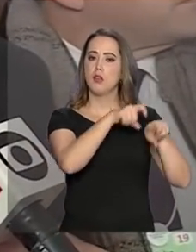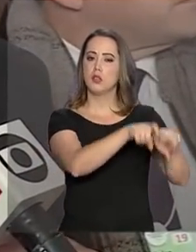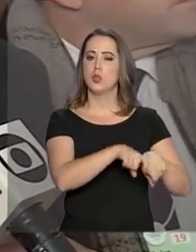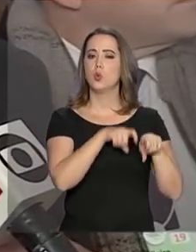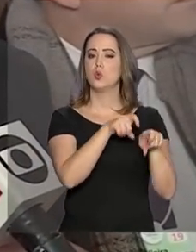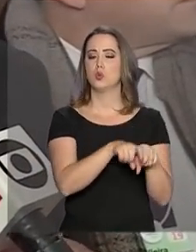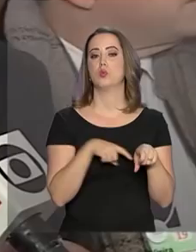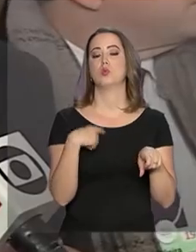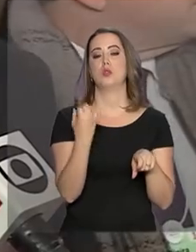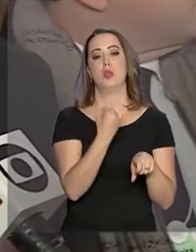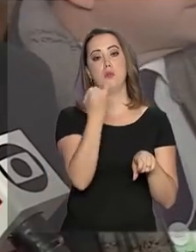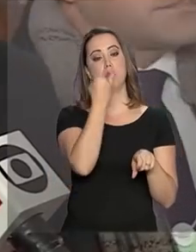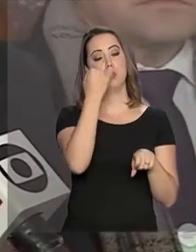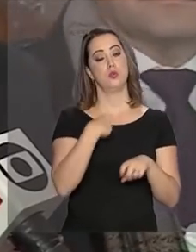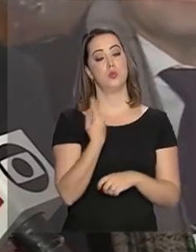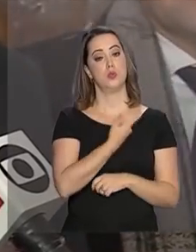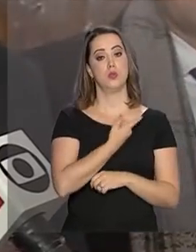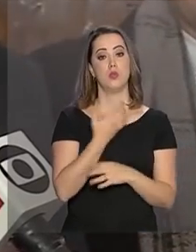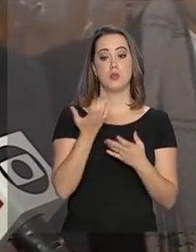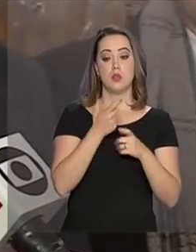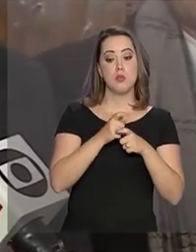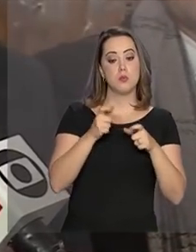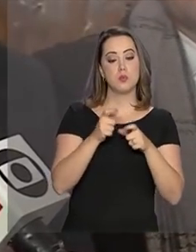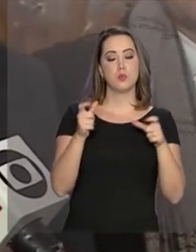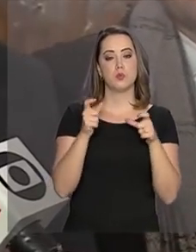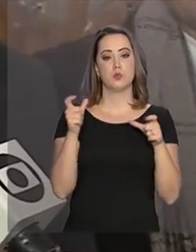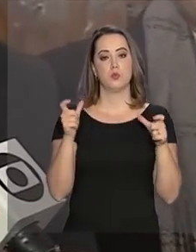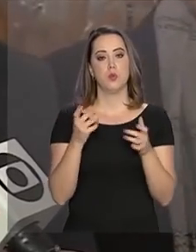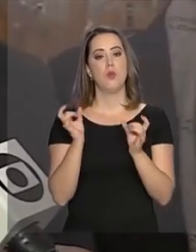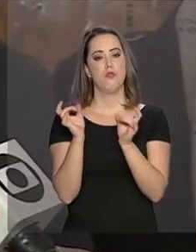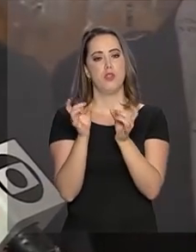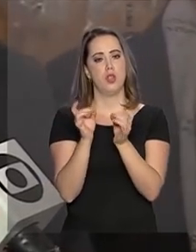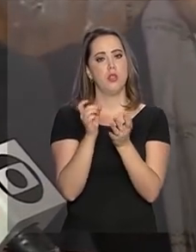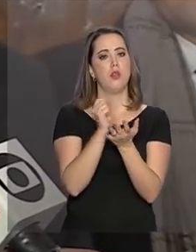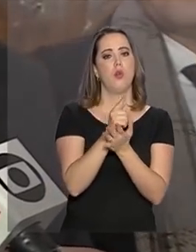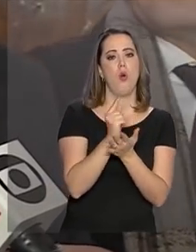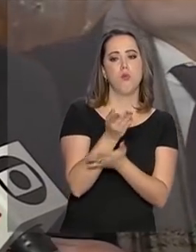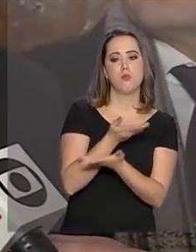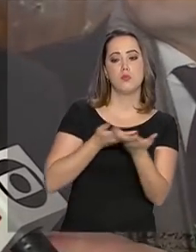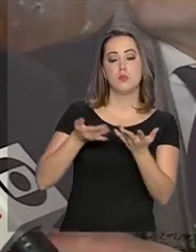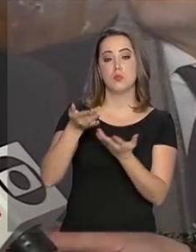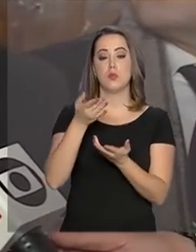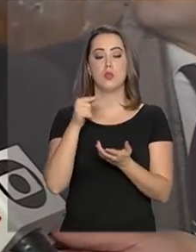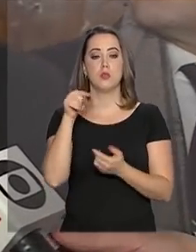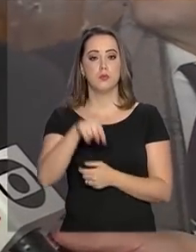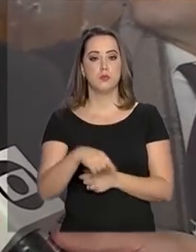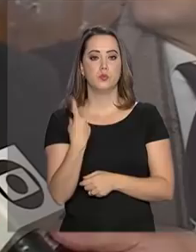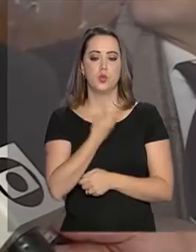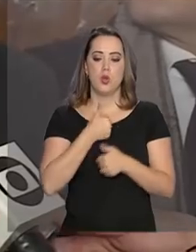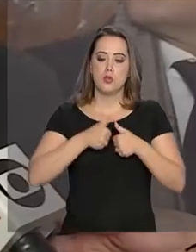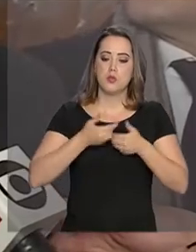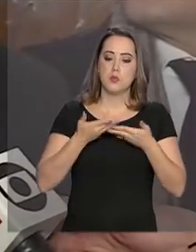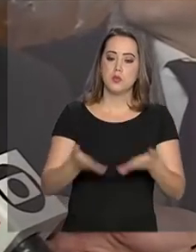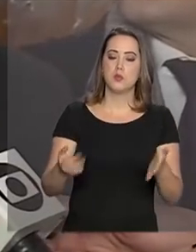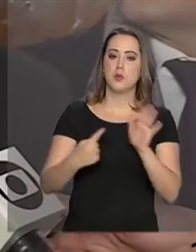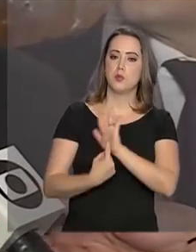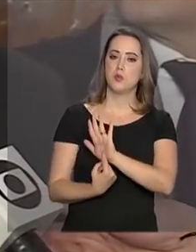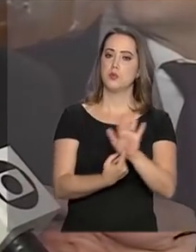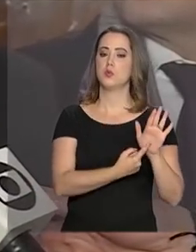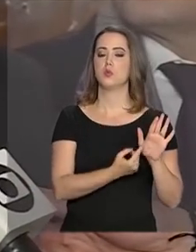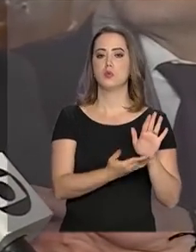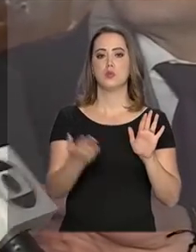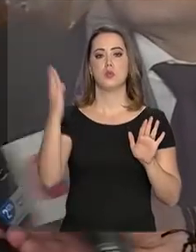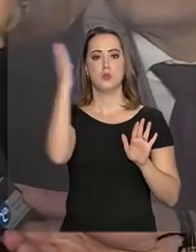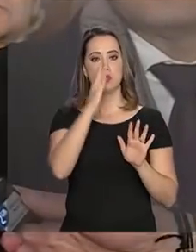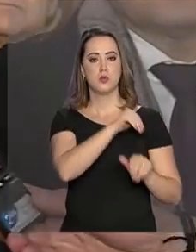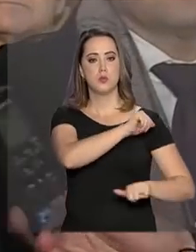nosso commodity mais caro. Queremos ampliar esse tipo de comércio. E para isso, estamos aqui para mostrar para eles que o Brasil